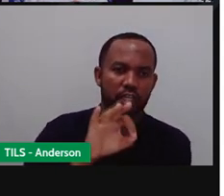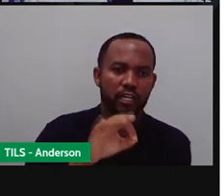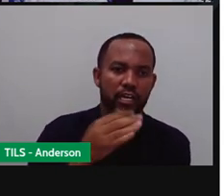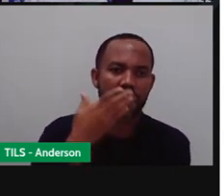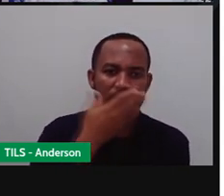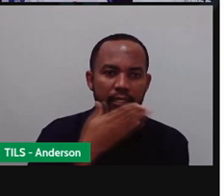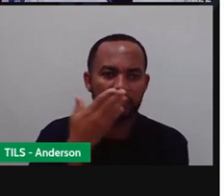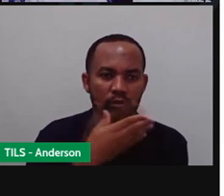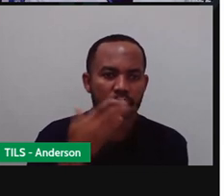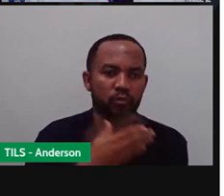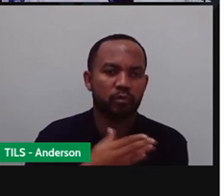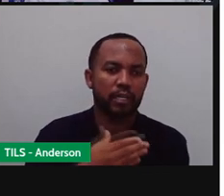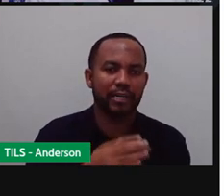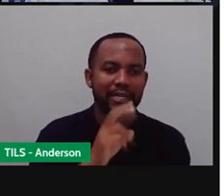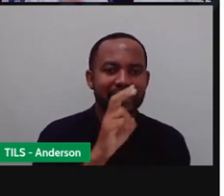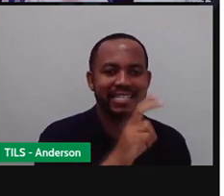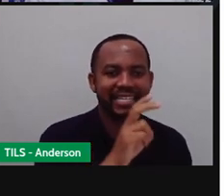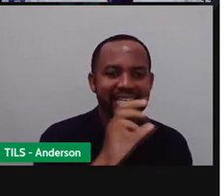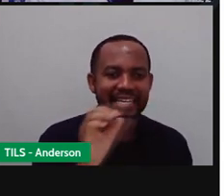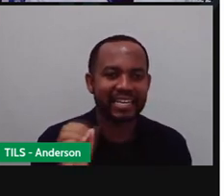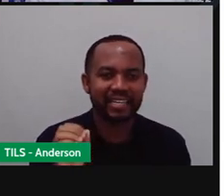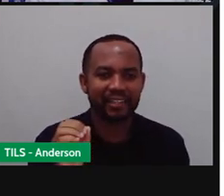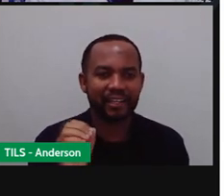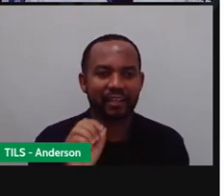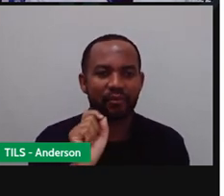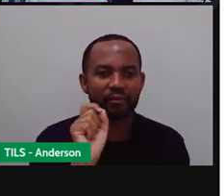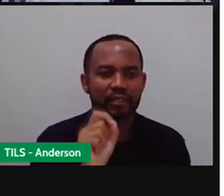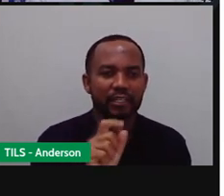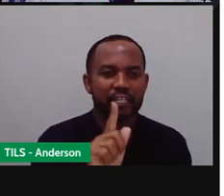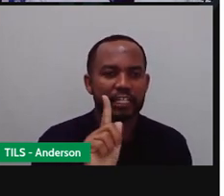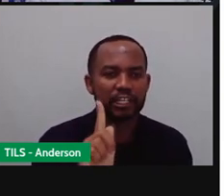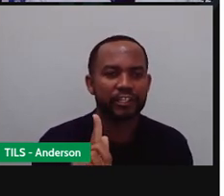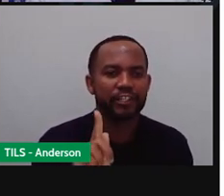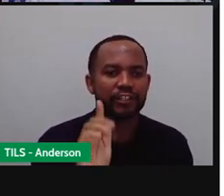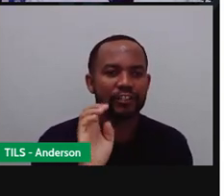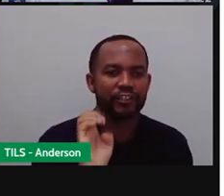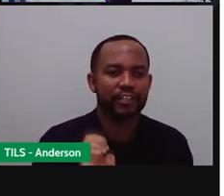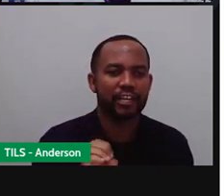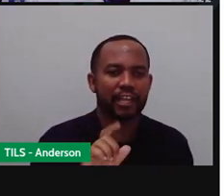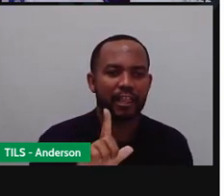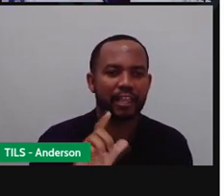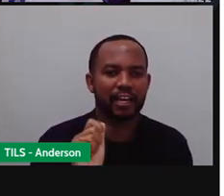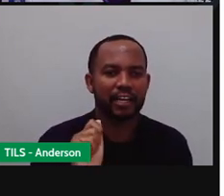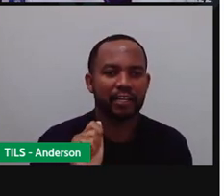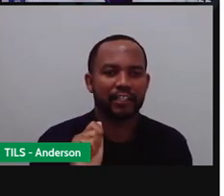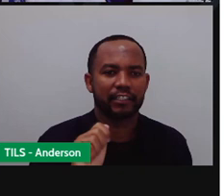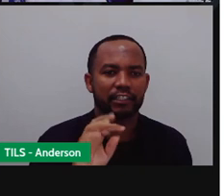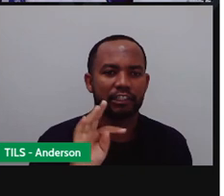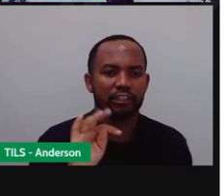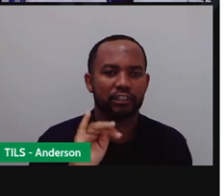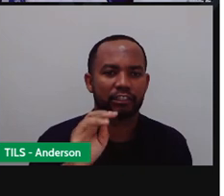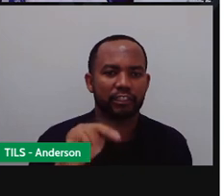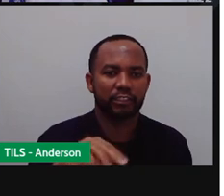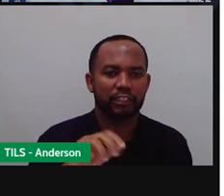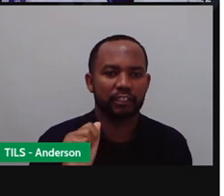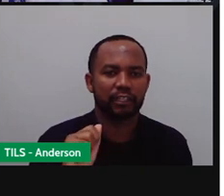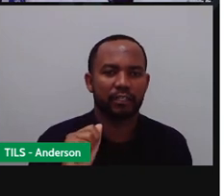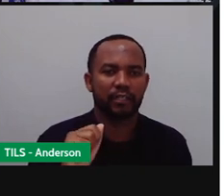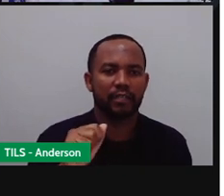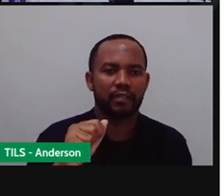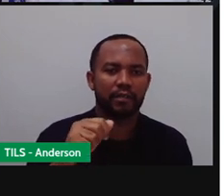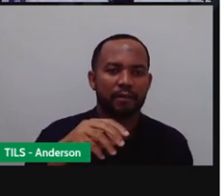500, né, gramas de gelatina em pó sem sabor, 500 ml, né, de água